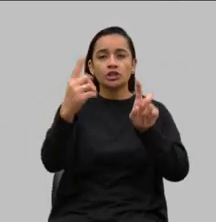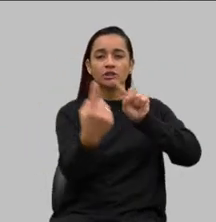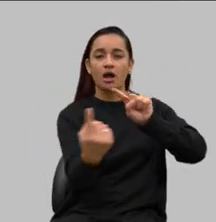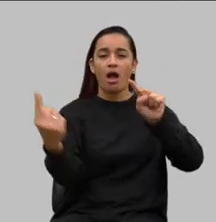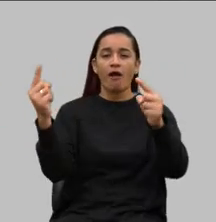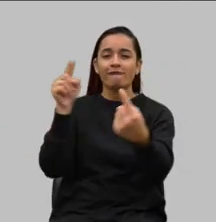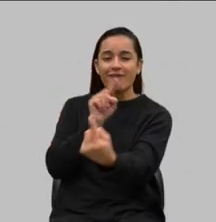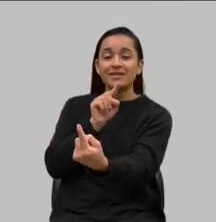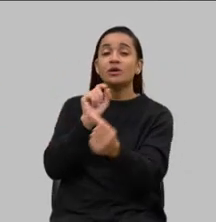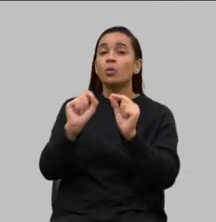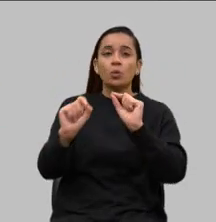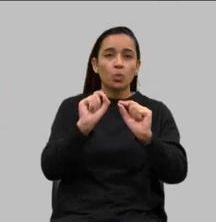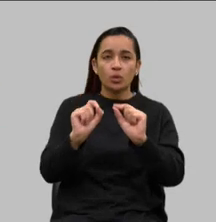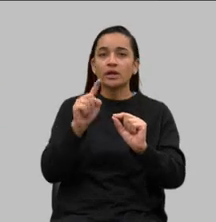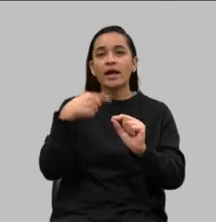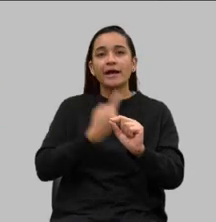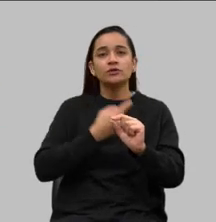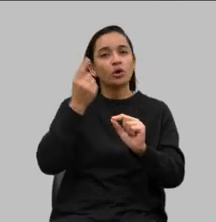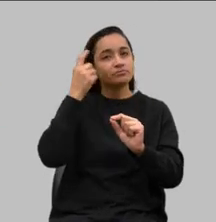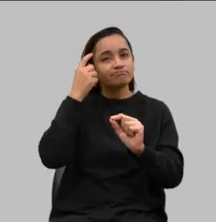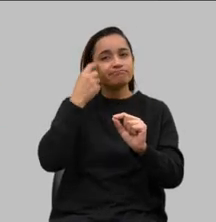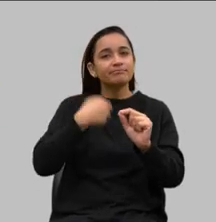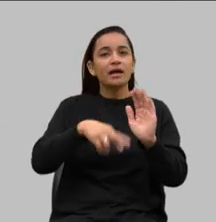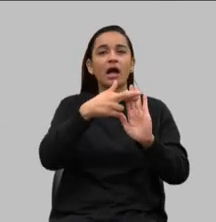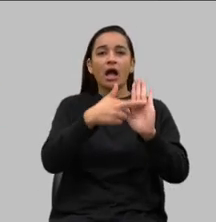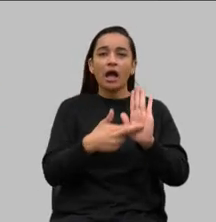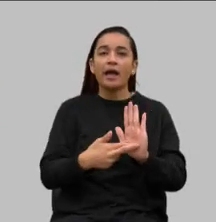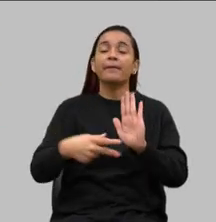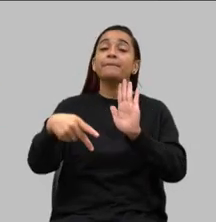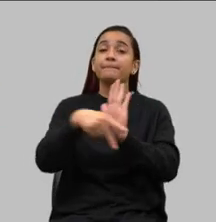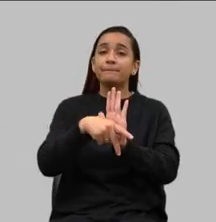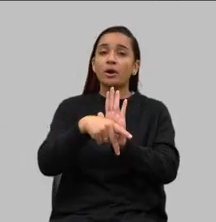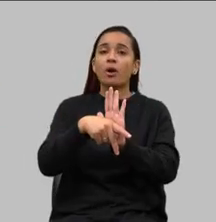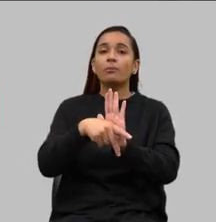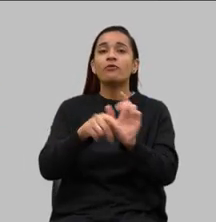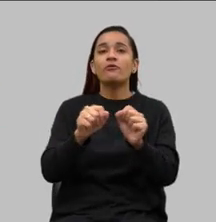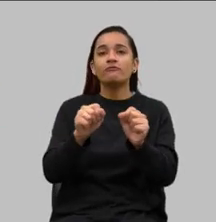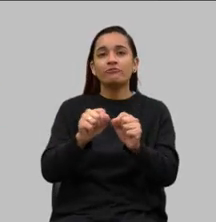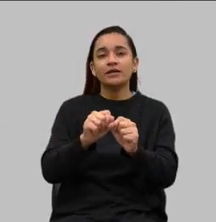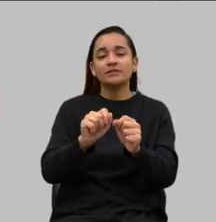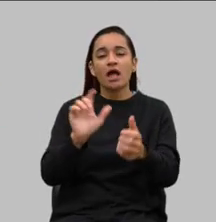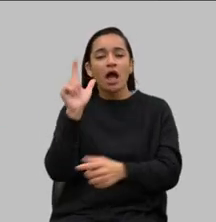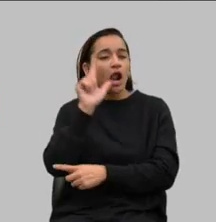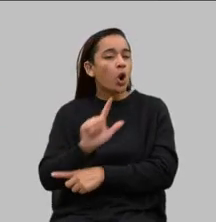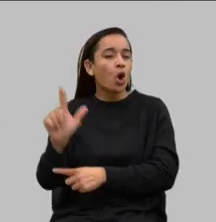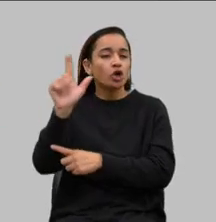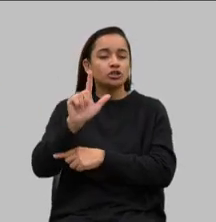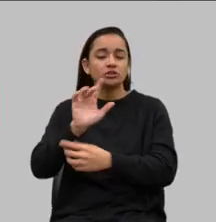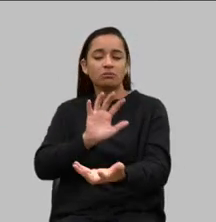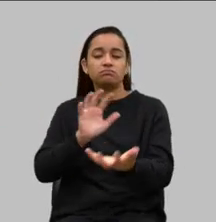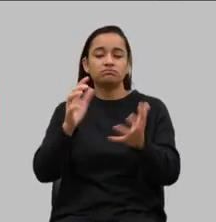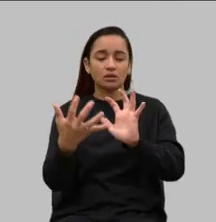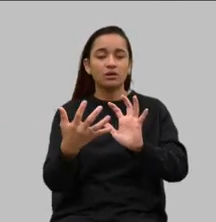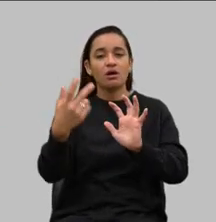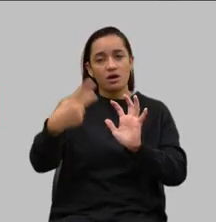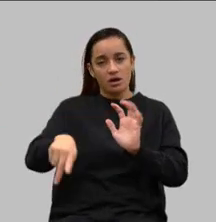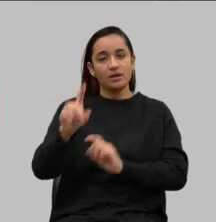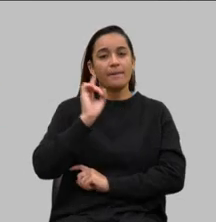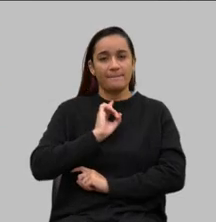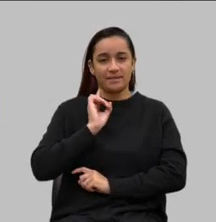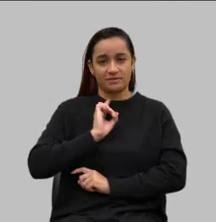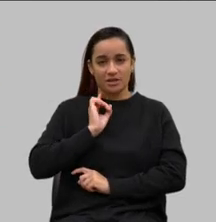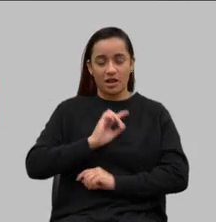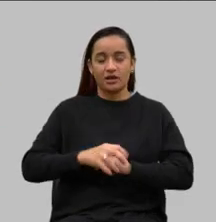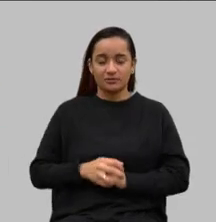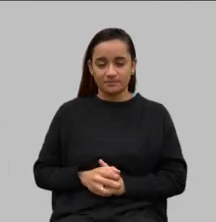normativa do Conselho de política ambiental que institui a logística reversa no nosso estado de Minas Gerais e ele tem